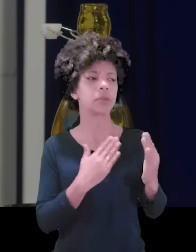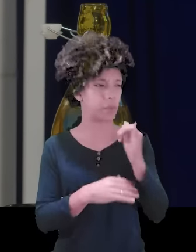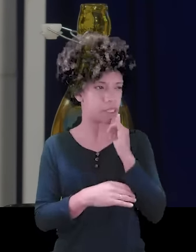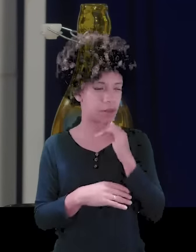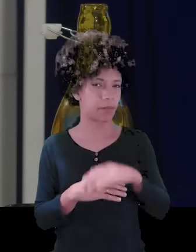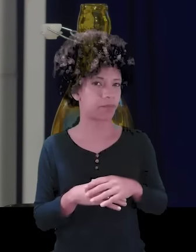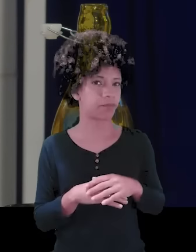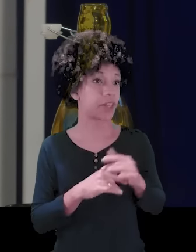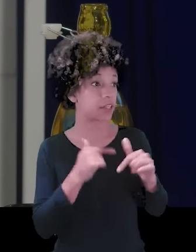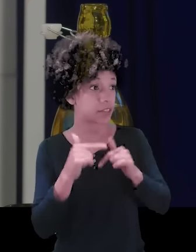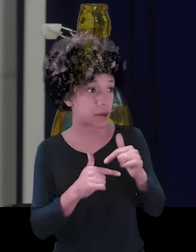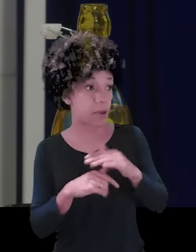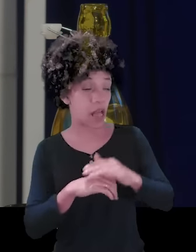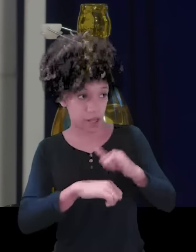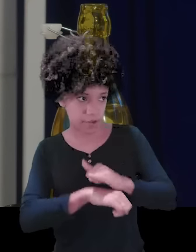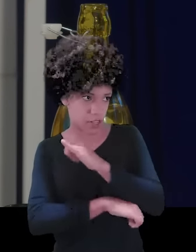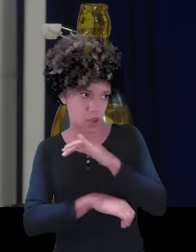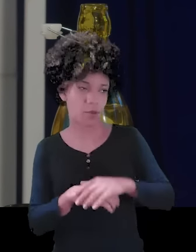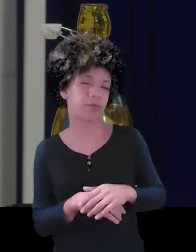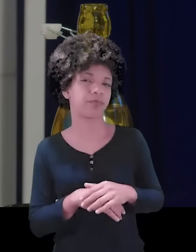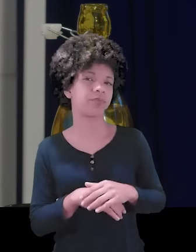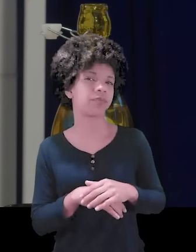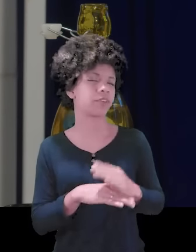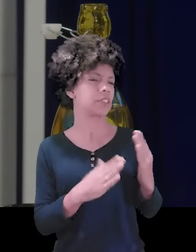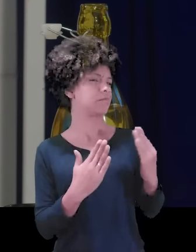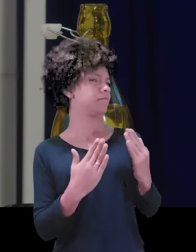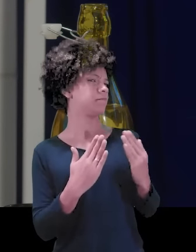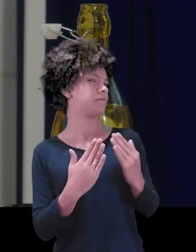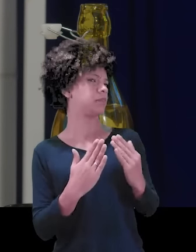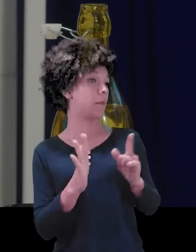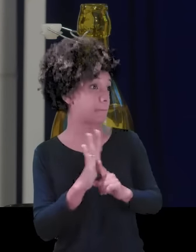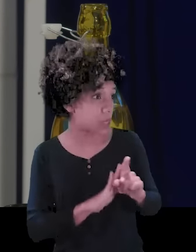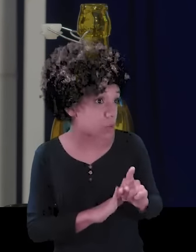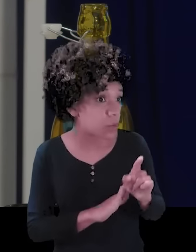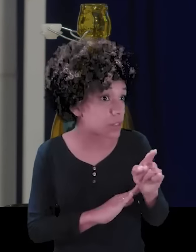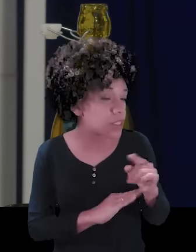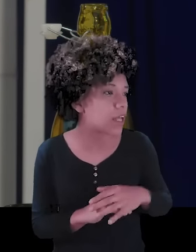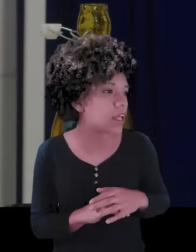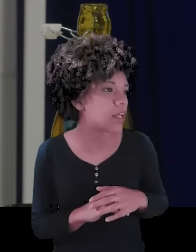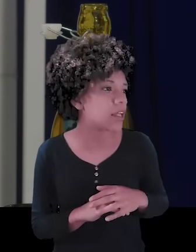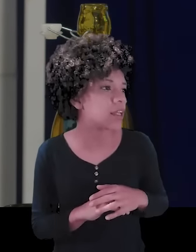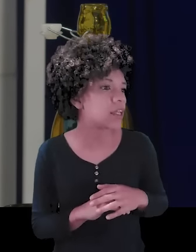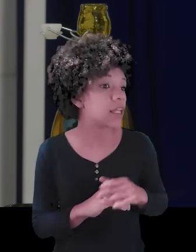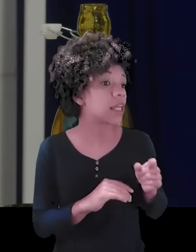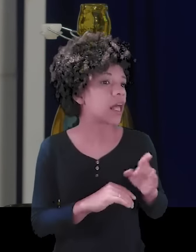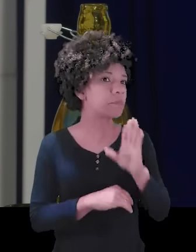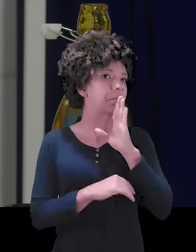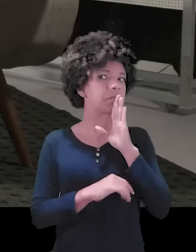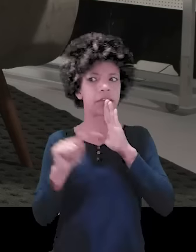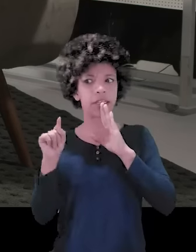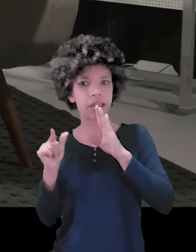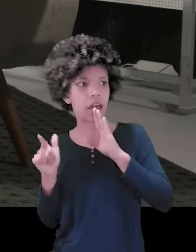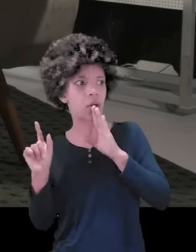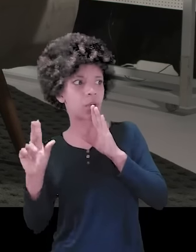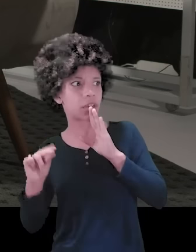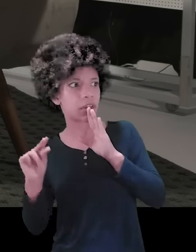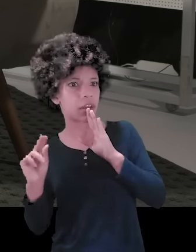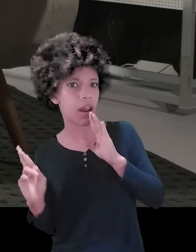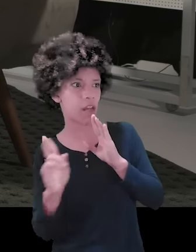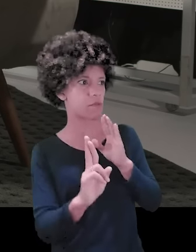por exemplo a pessoa que trabalha lá com aviação aí vai ser desconfia você faz uma pergunta aí você vai ver que não responde tipo assim